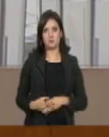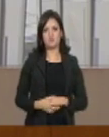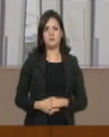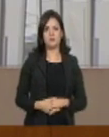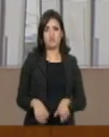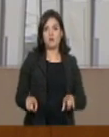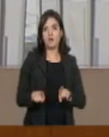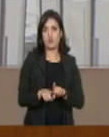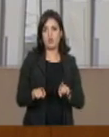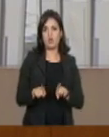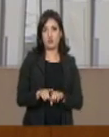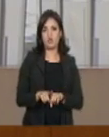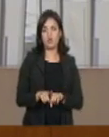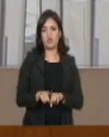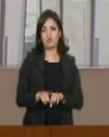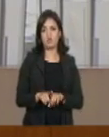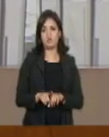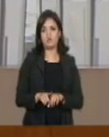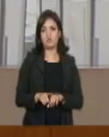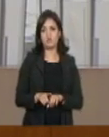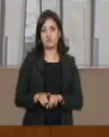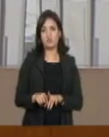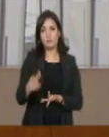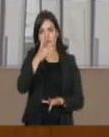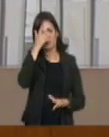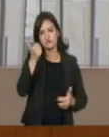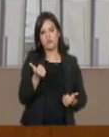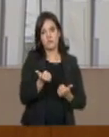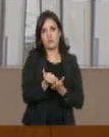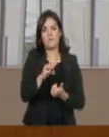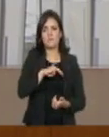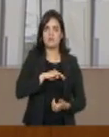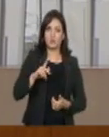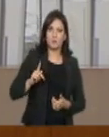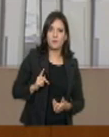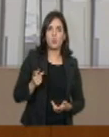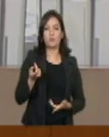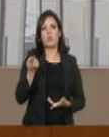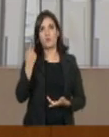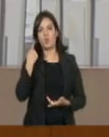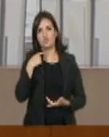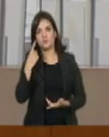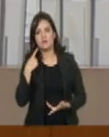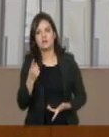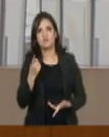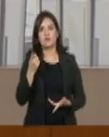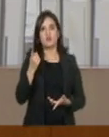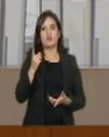das funções essenciais à justiça, não há dúvida, Ministério Público, Advocacia, Defensoria.